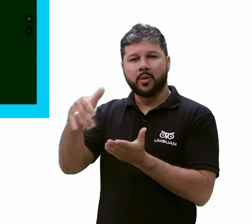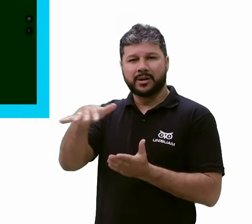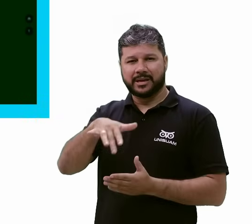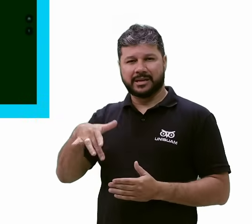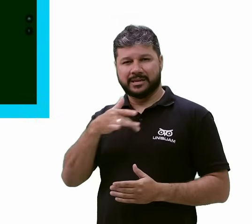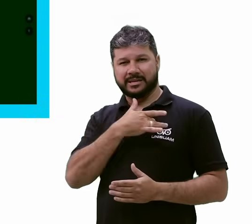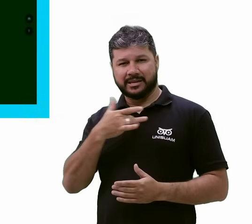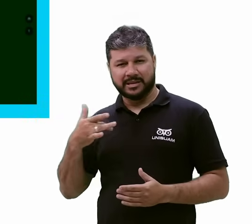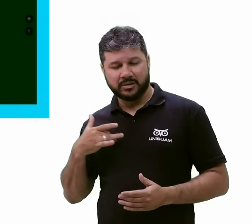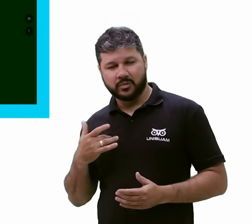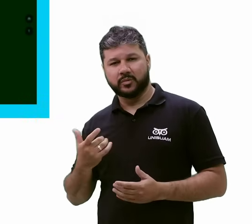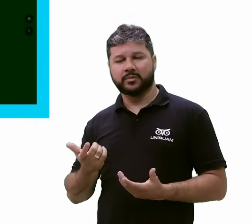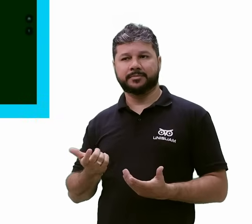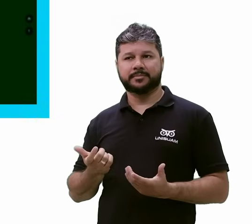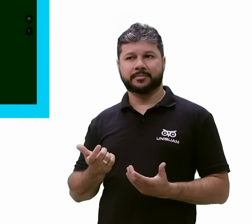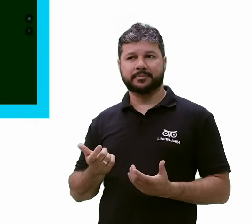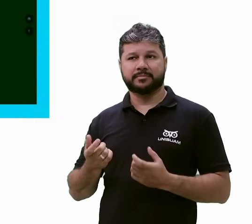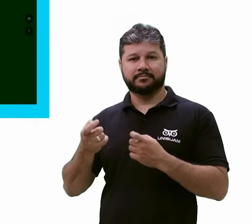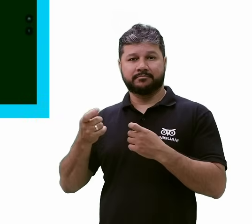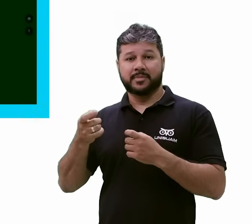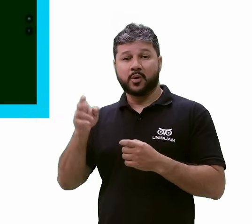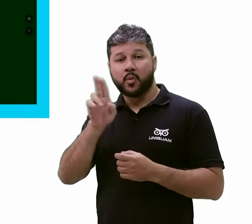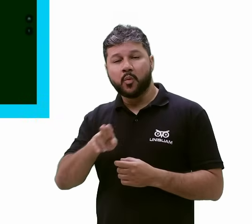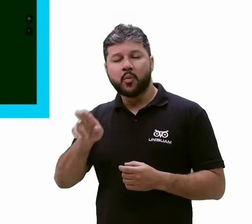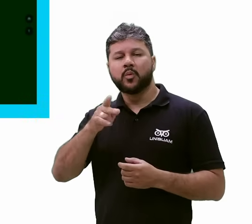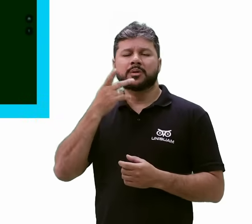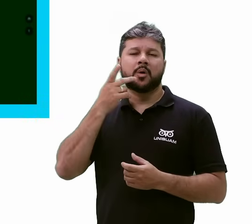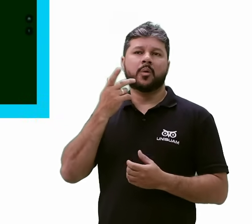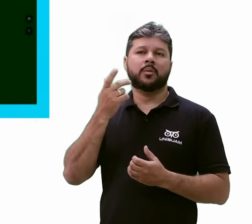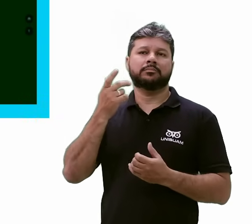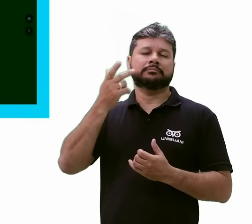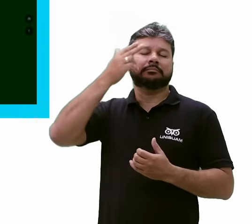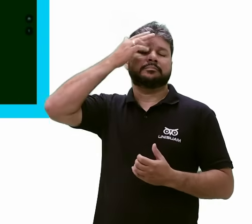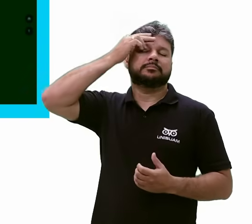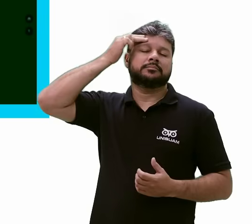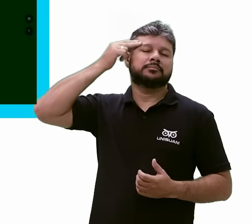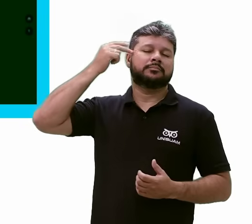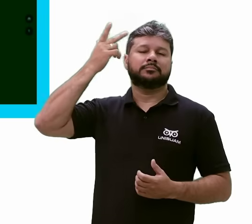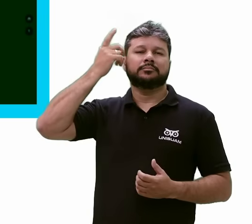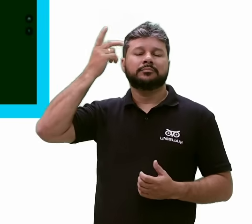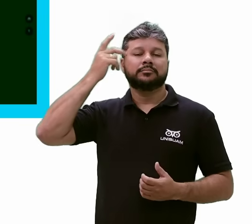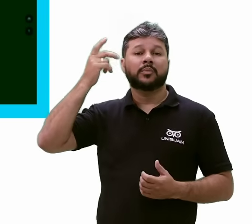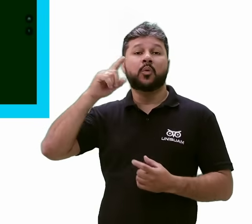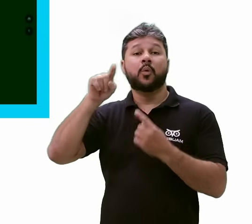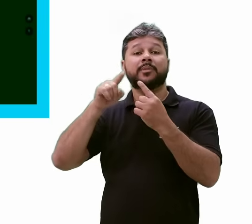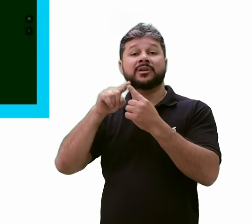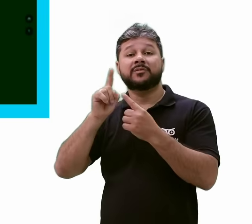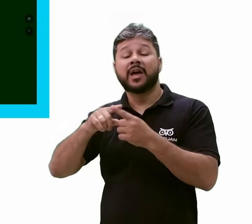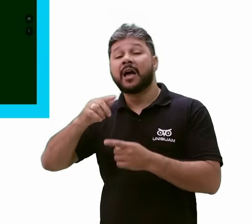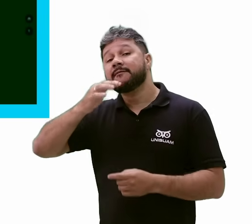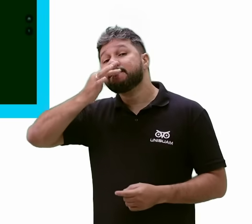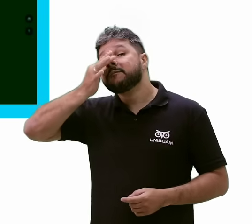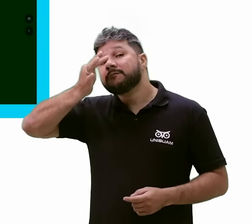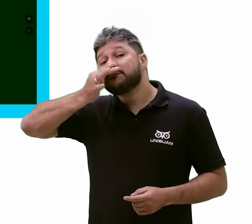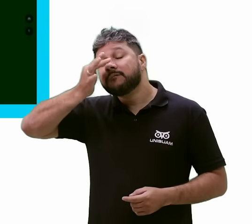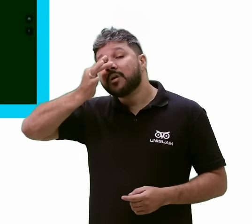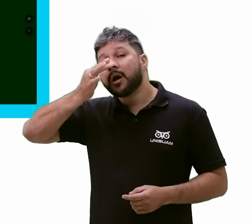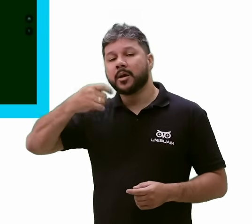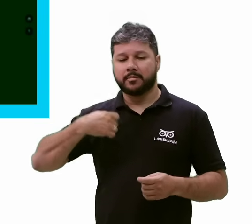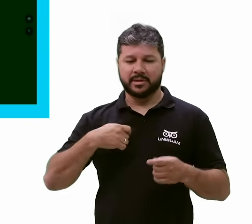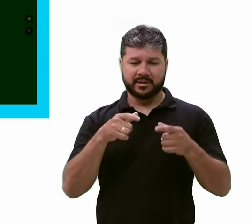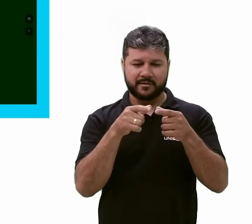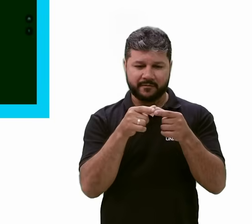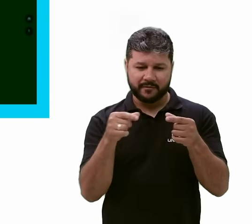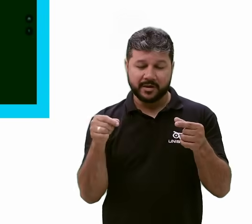medicinal, ou quando ela vai ser usada para uso recreativo, o objetivo é a produção da flor. Então, eu preciso de uma